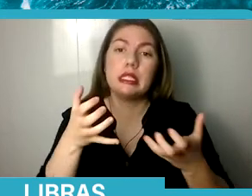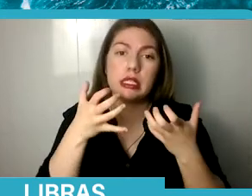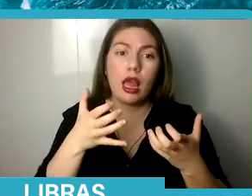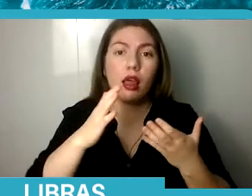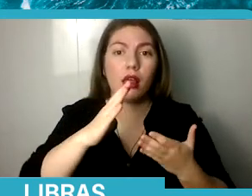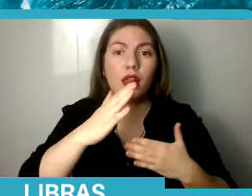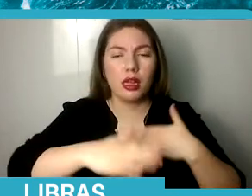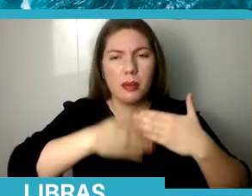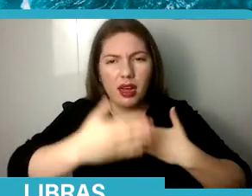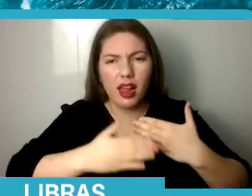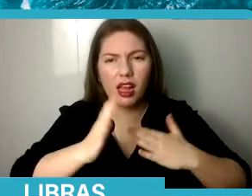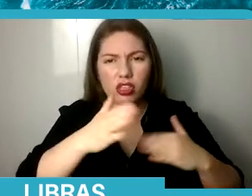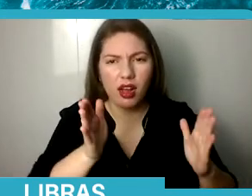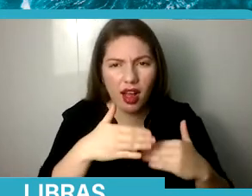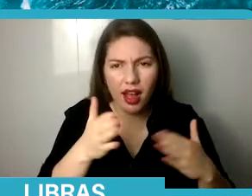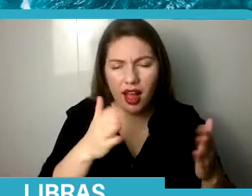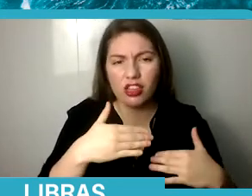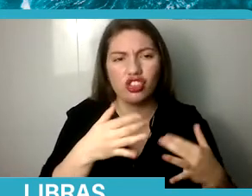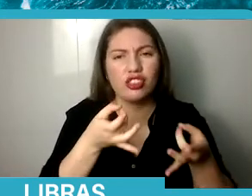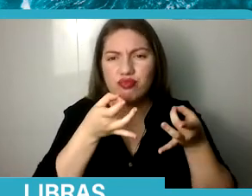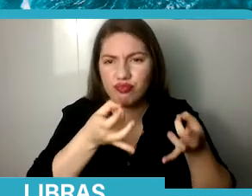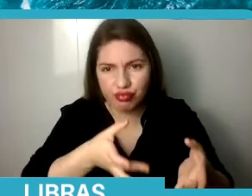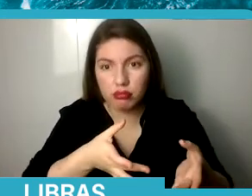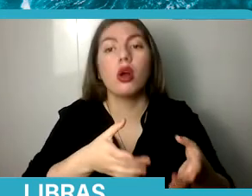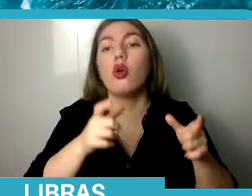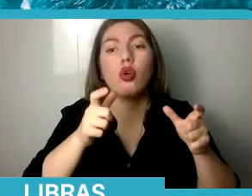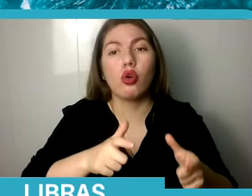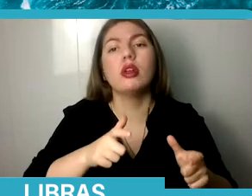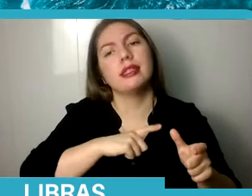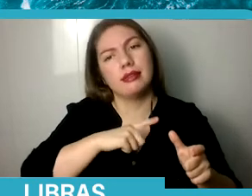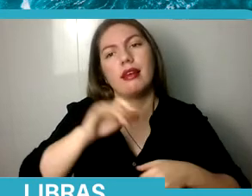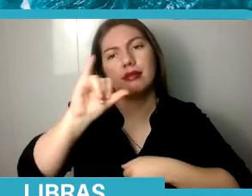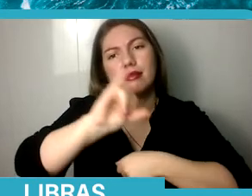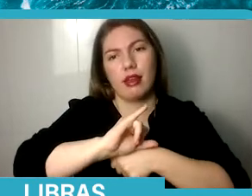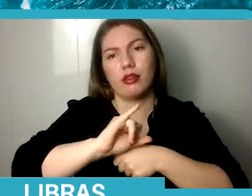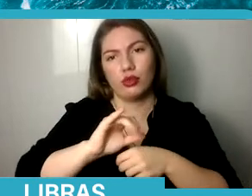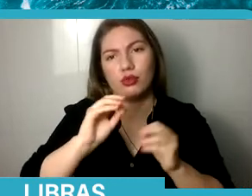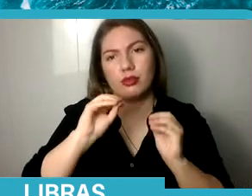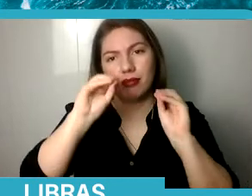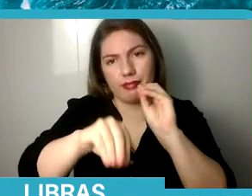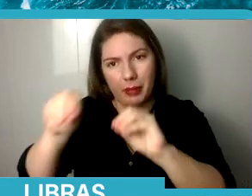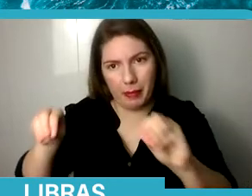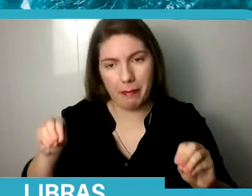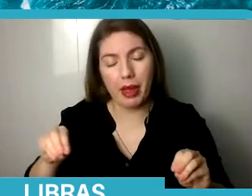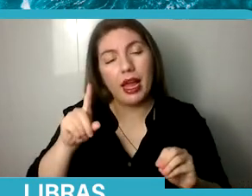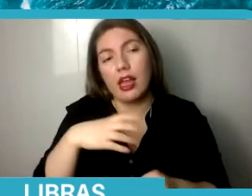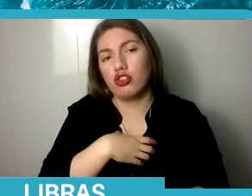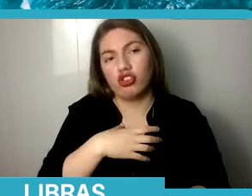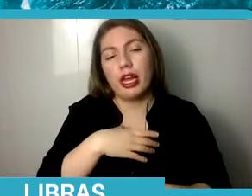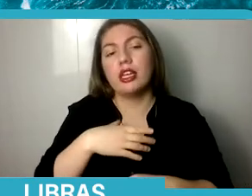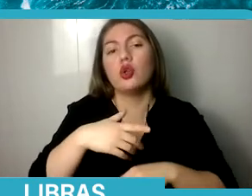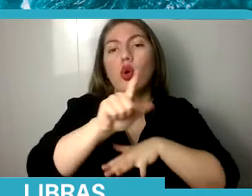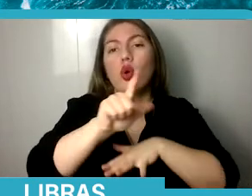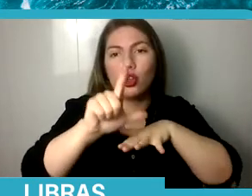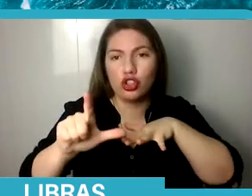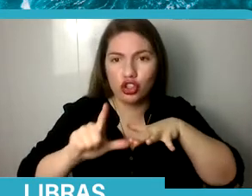depois que elas acabam então é uma forma da gente criar uma logística reversa que até então foi é o